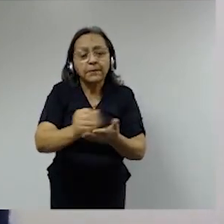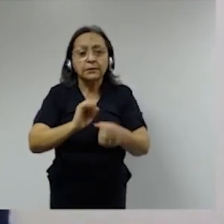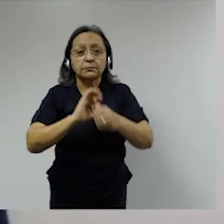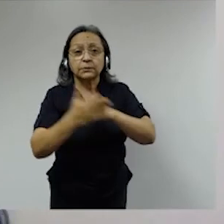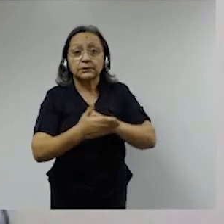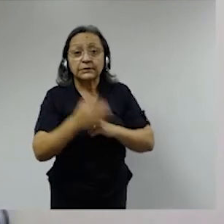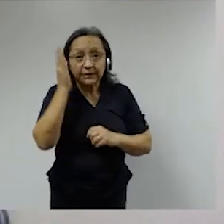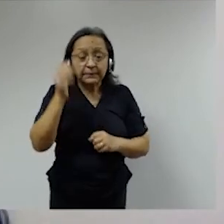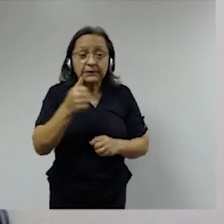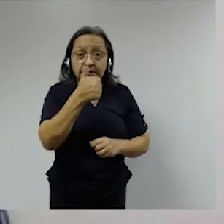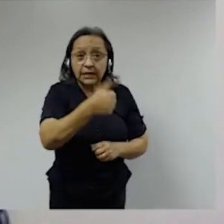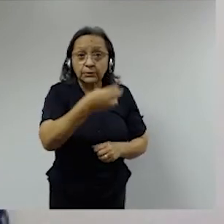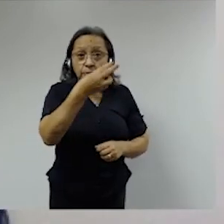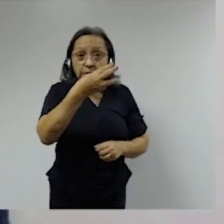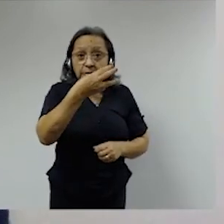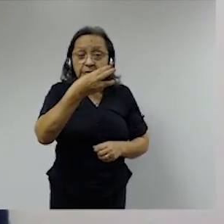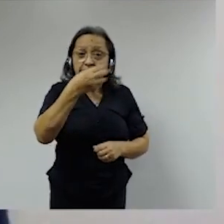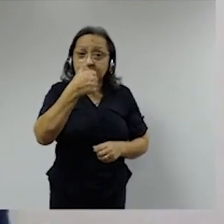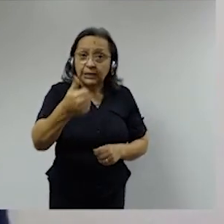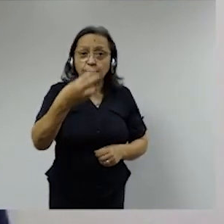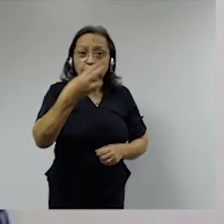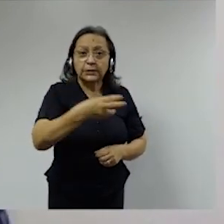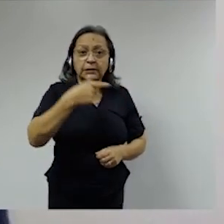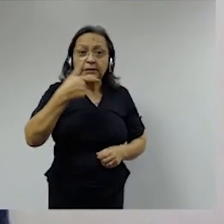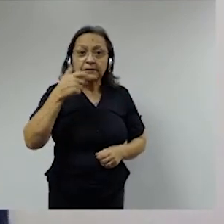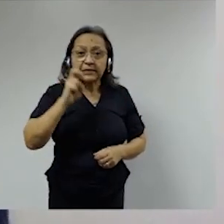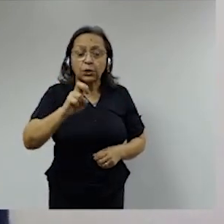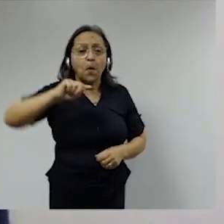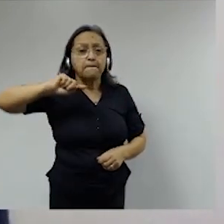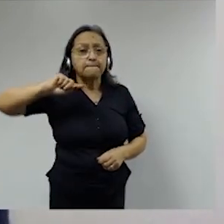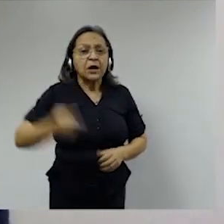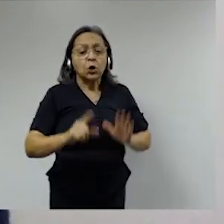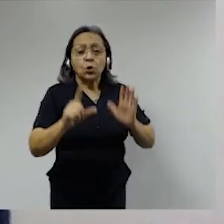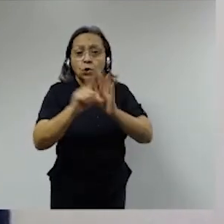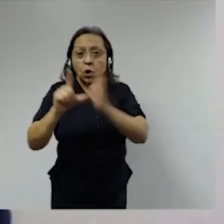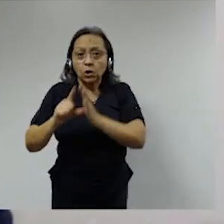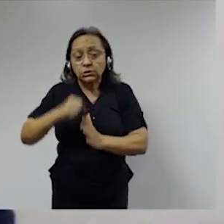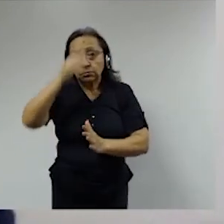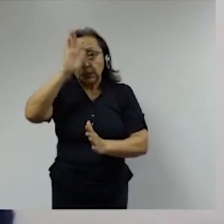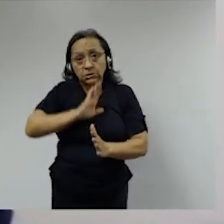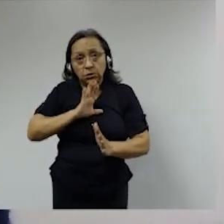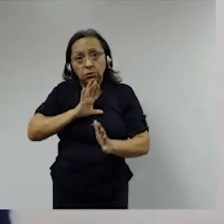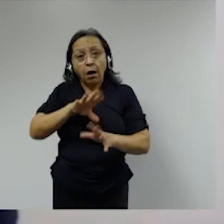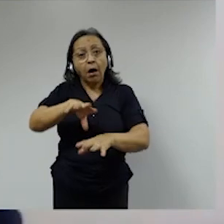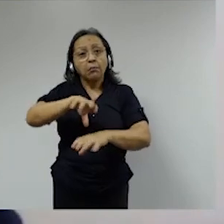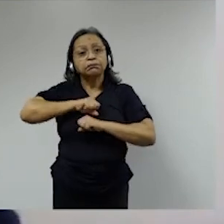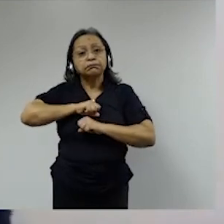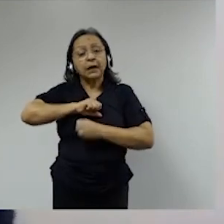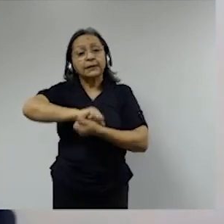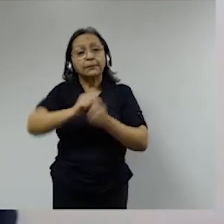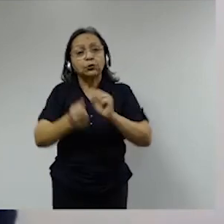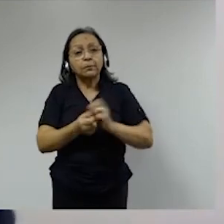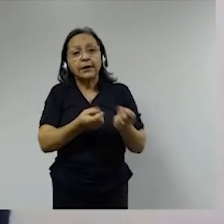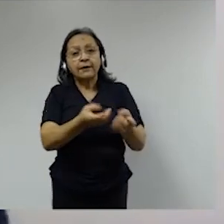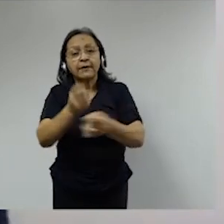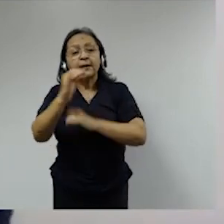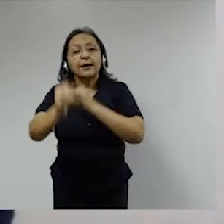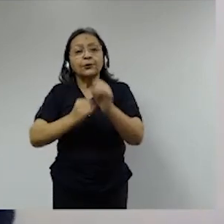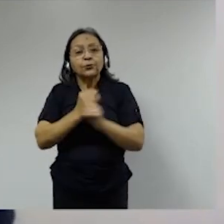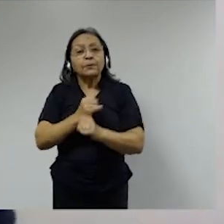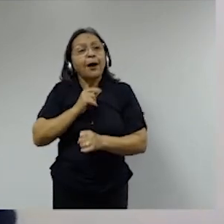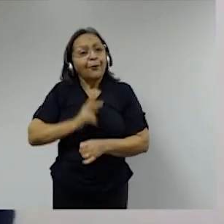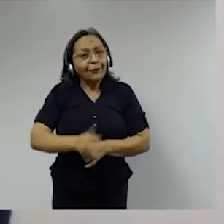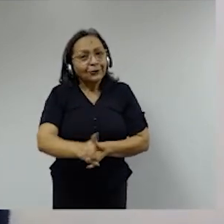mil lojas no nosso Brasil aderiram às vendas pelo comércio eletrônico, simplesmente para continuar